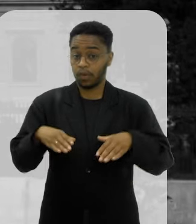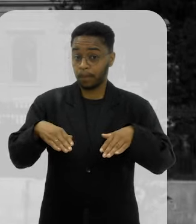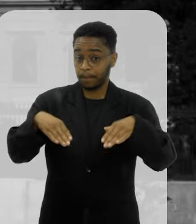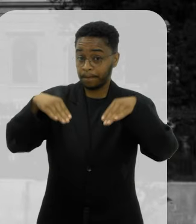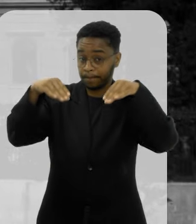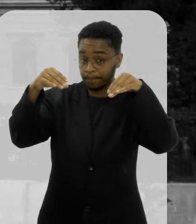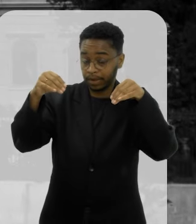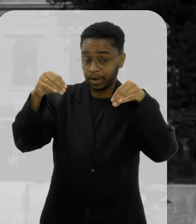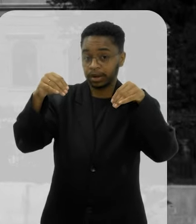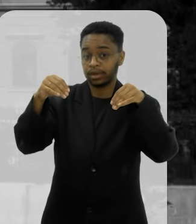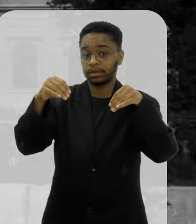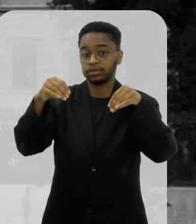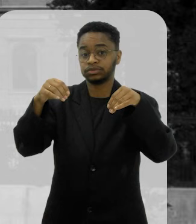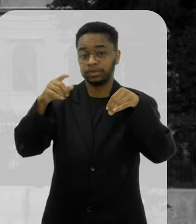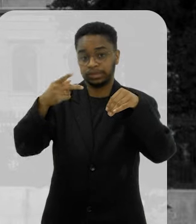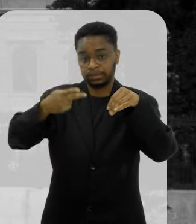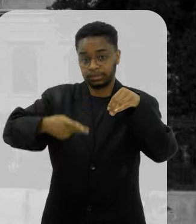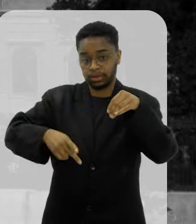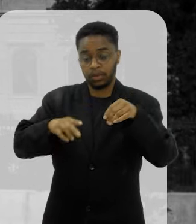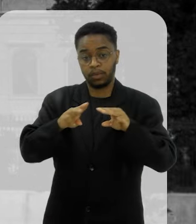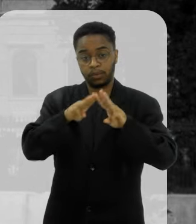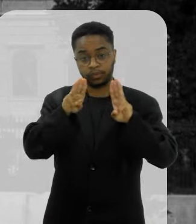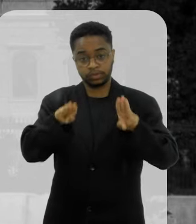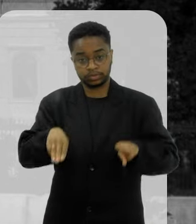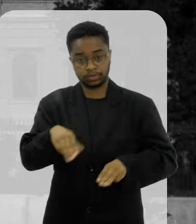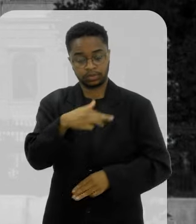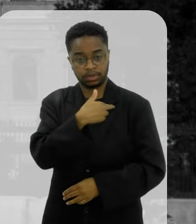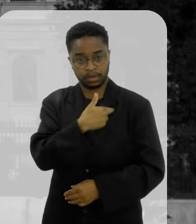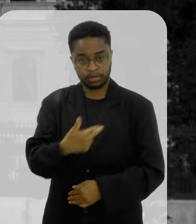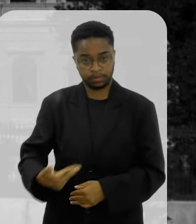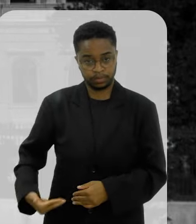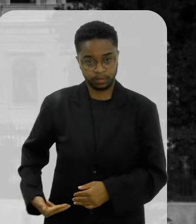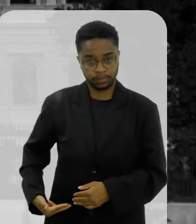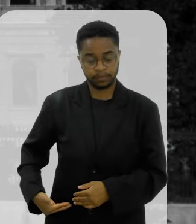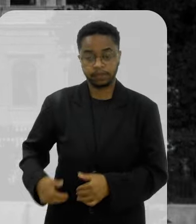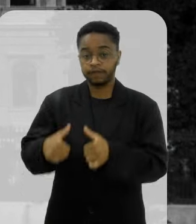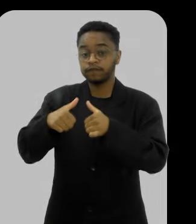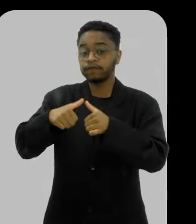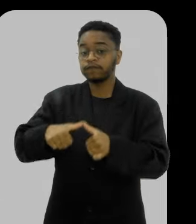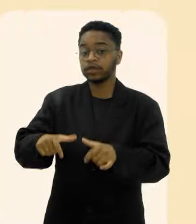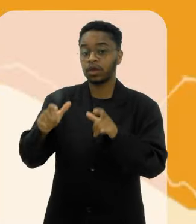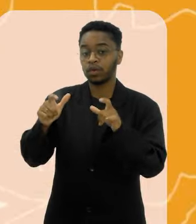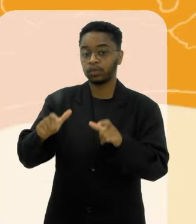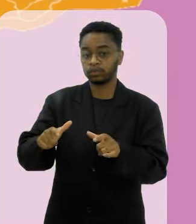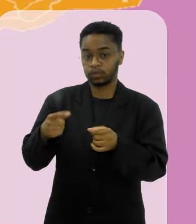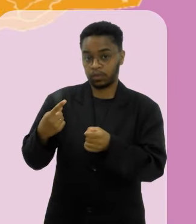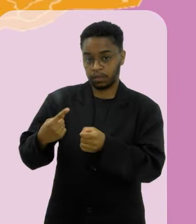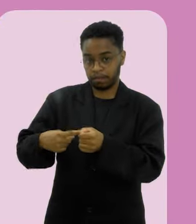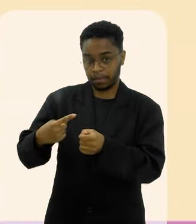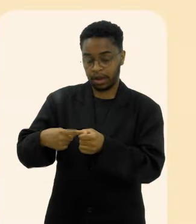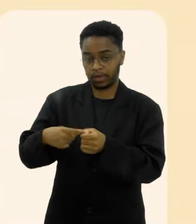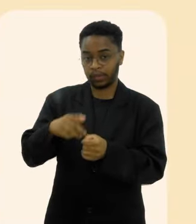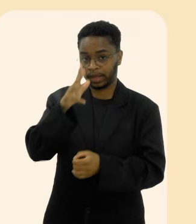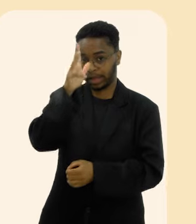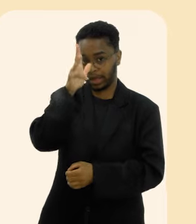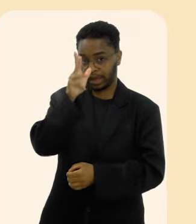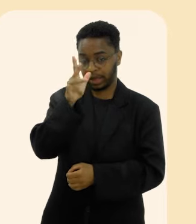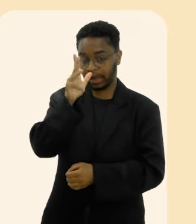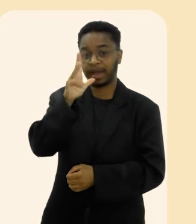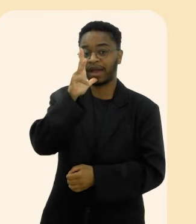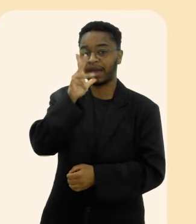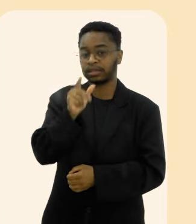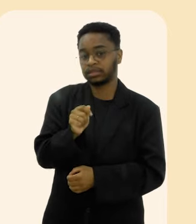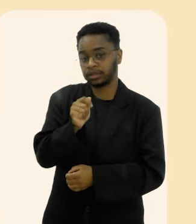O palácio que abriga o Museu da República, ele está localizado no bairro do